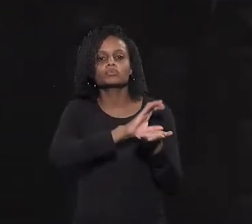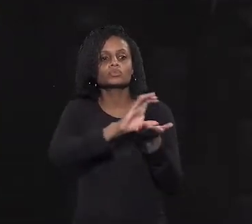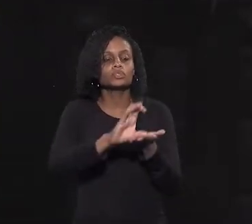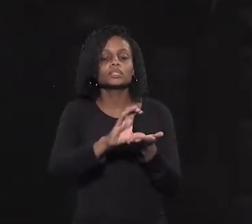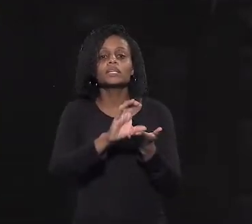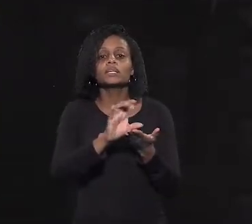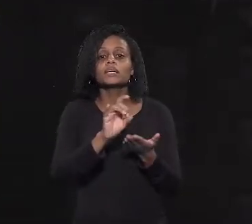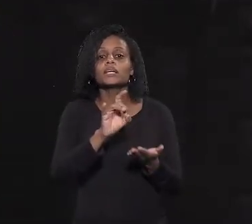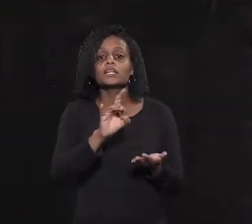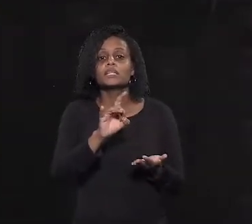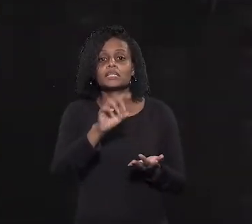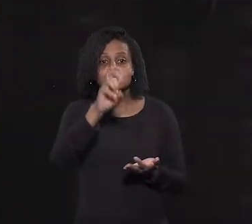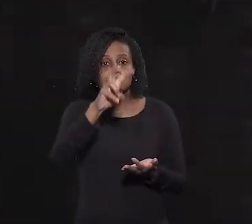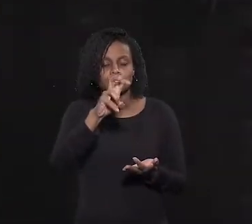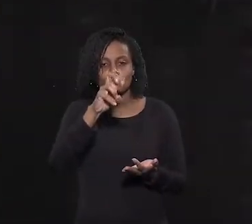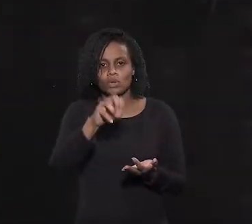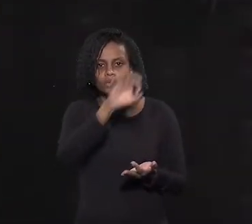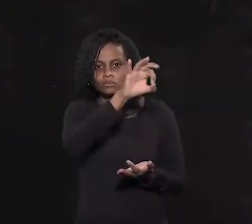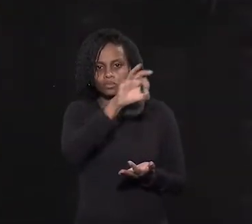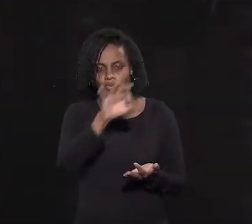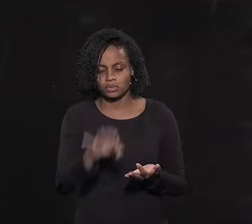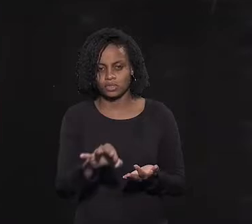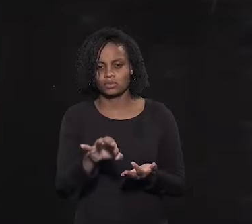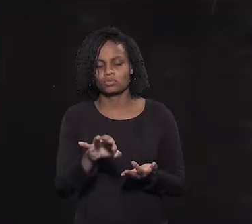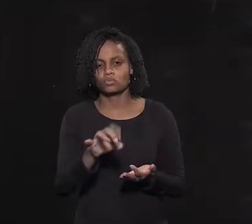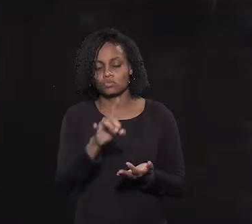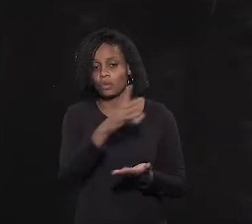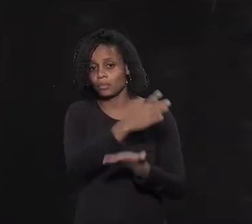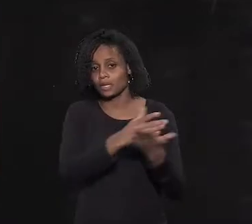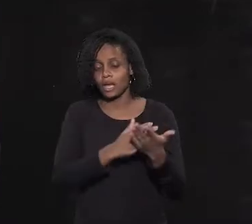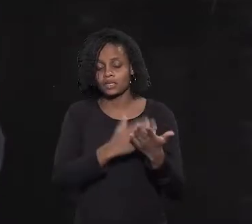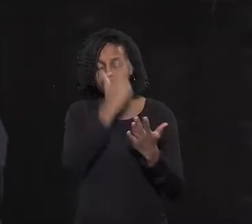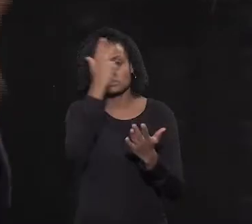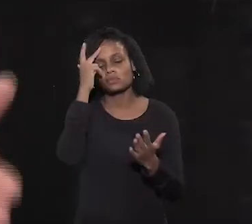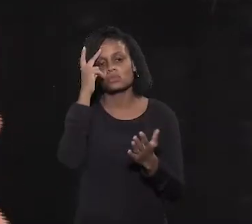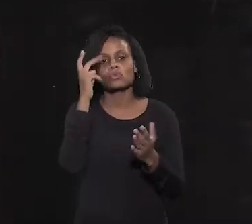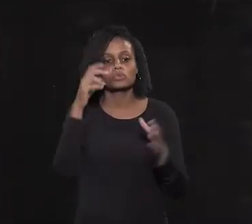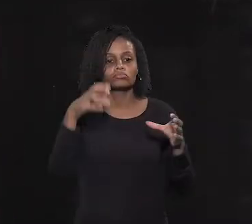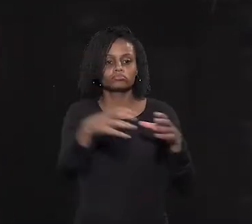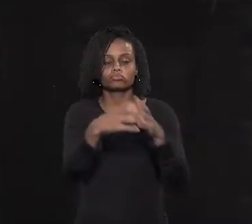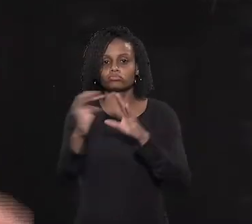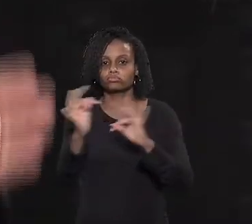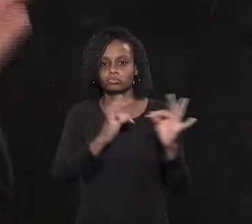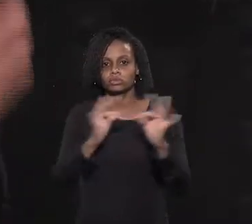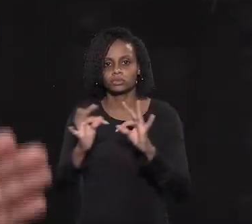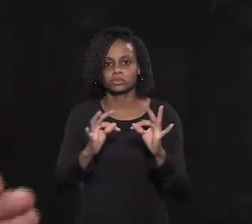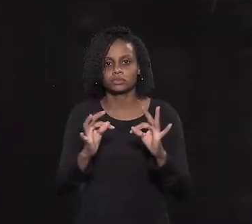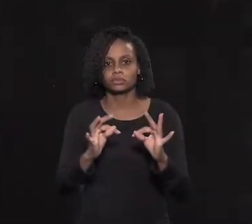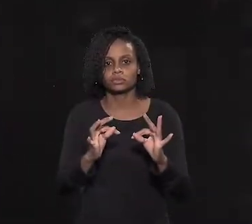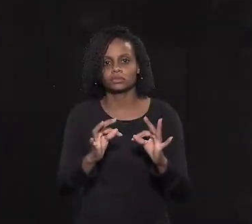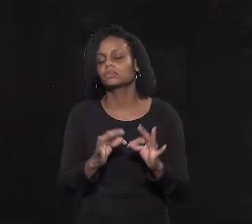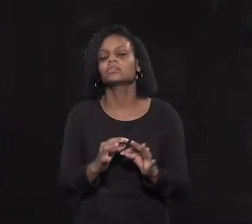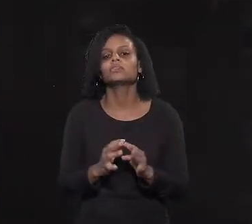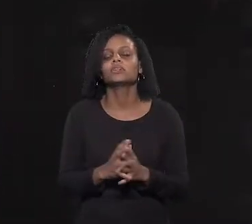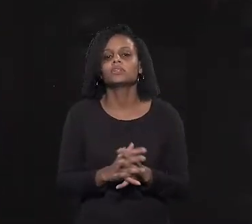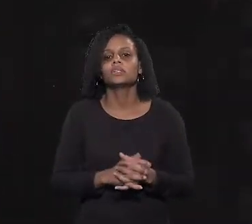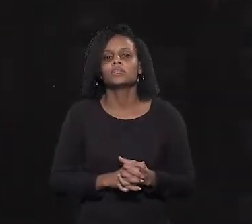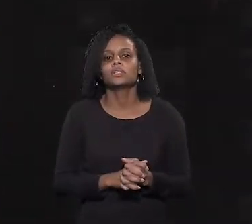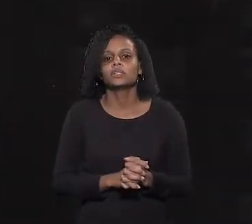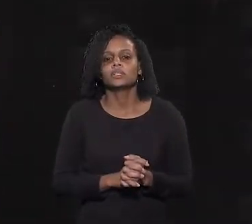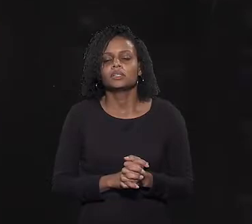para 50% do número de acolhidos da instituição. Vamos supor, a instituição tem 50 acolhidos, eles só financiam